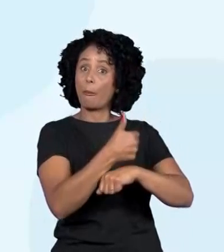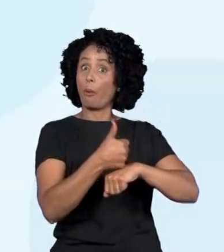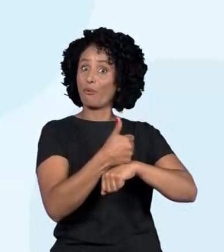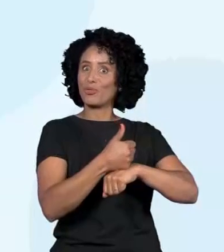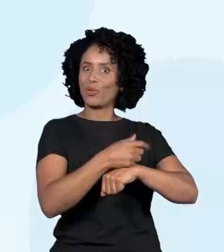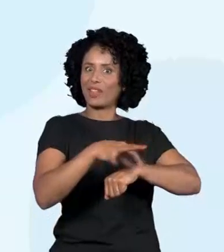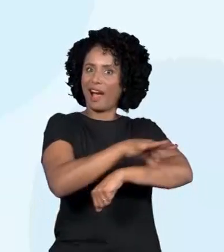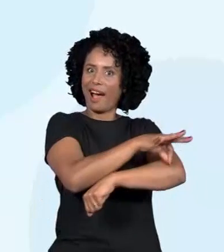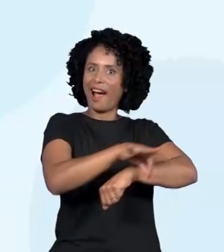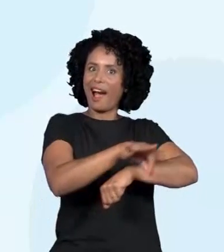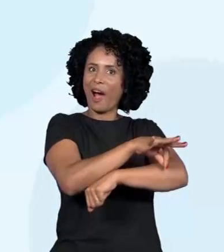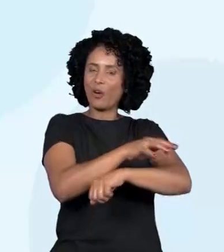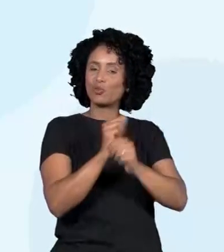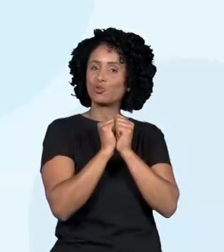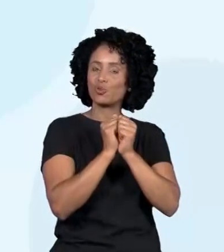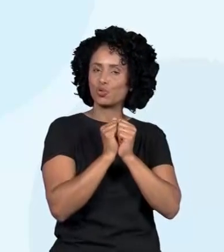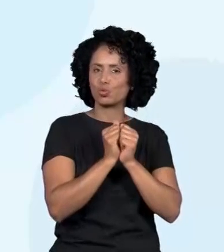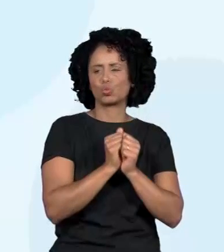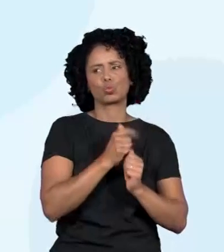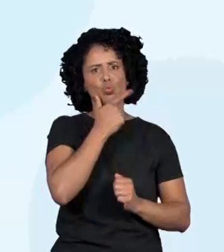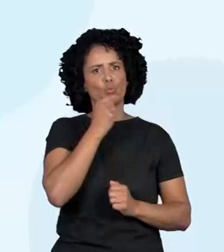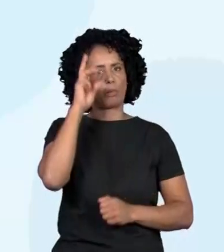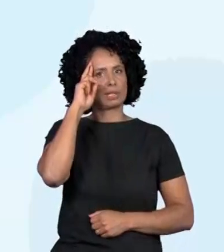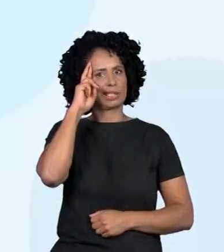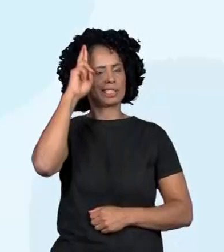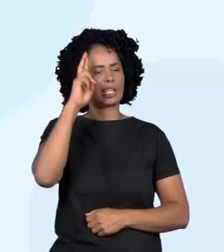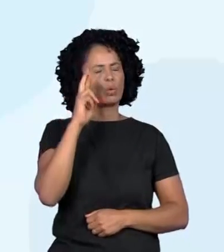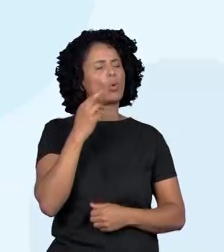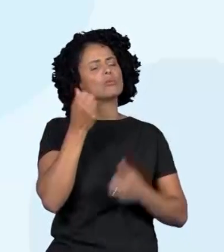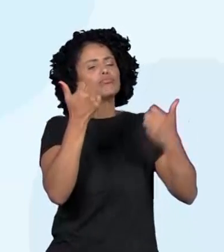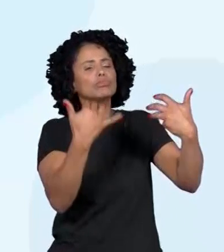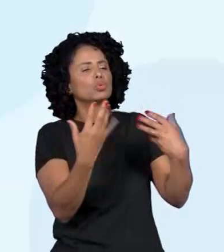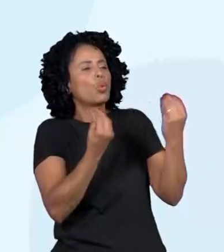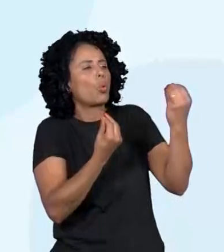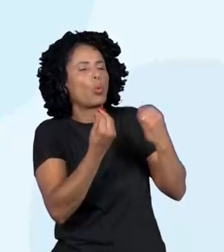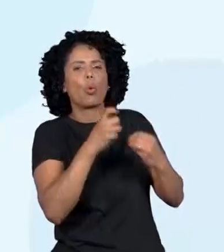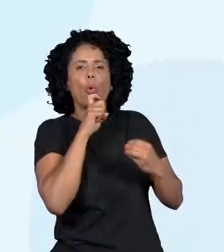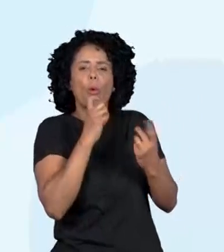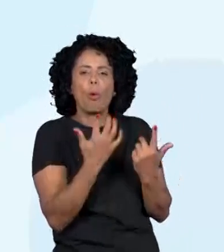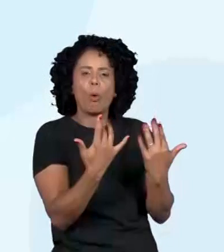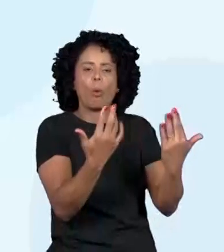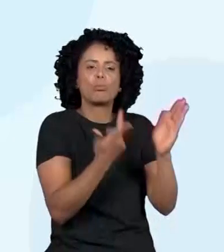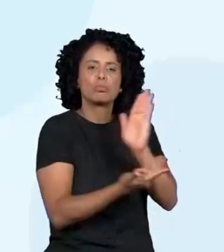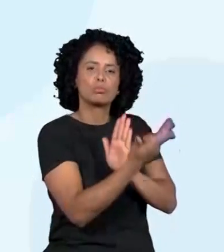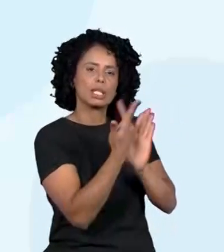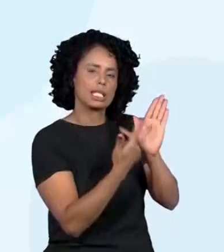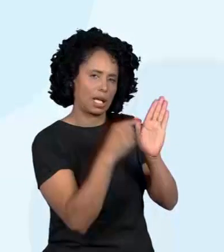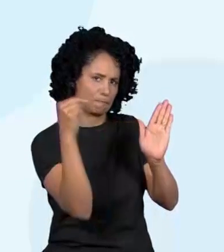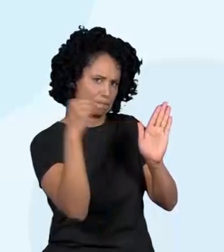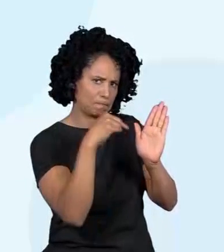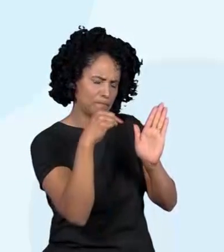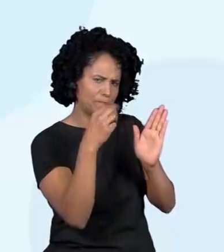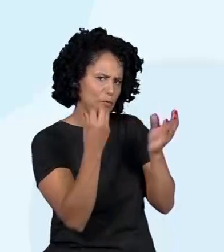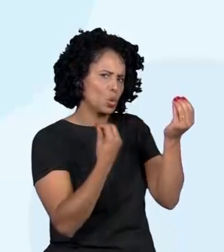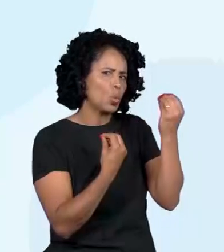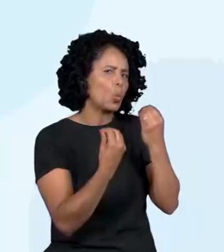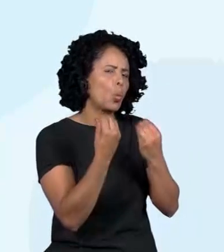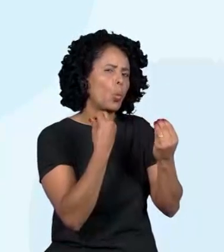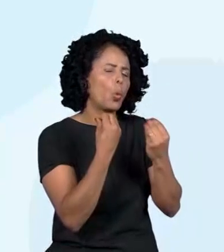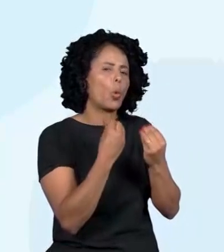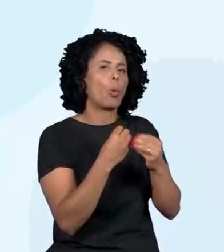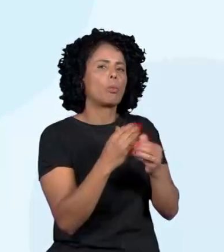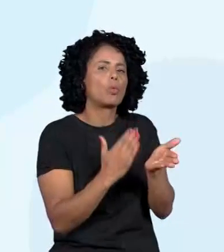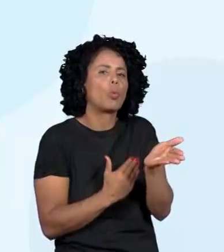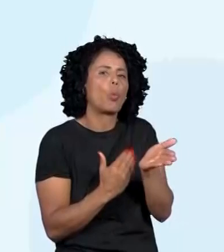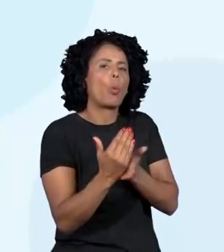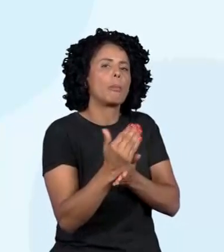aí e o proprietário deu uma ideia de um jardim que ele queria, de um desenho. Olha só, ele começou a fazer o